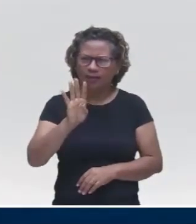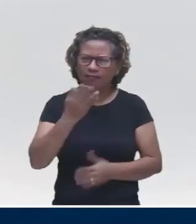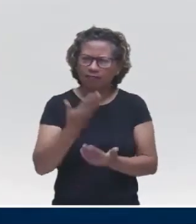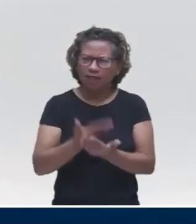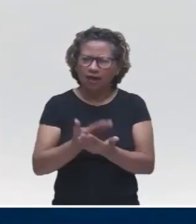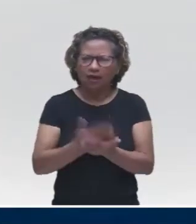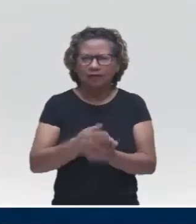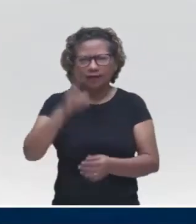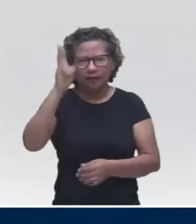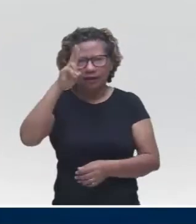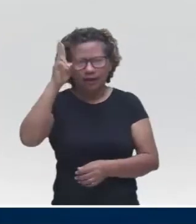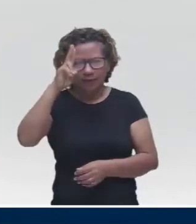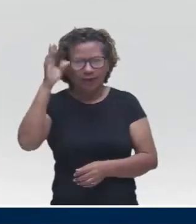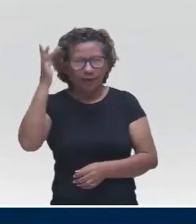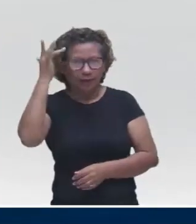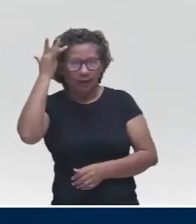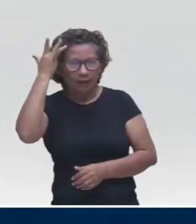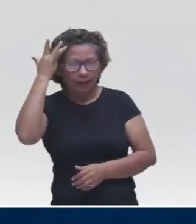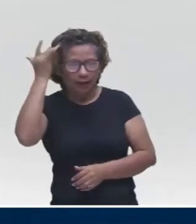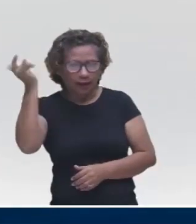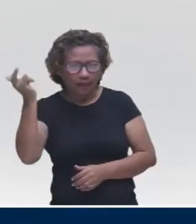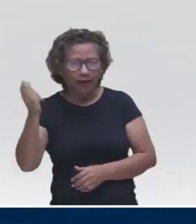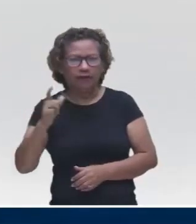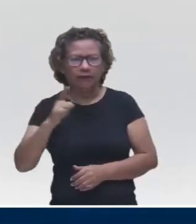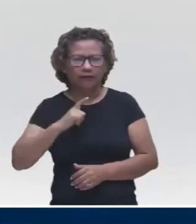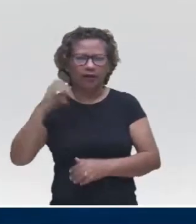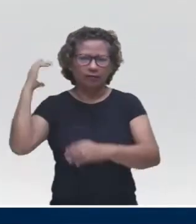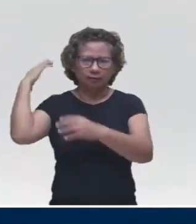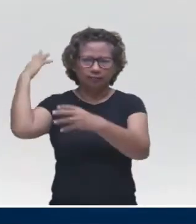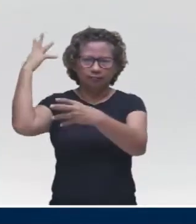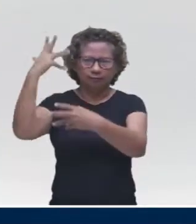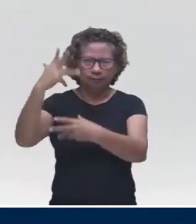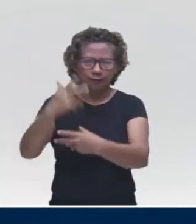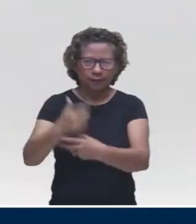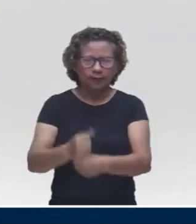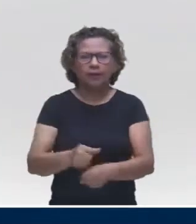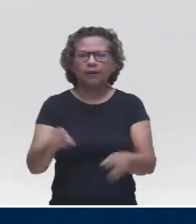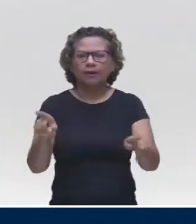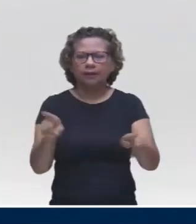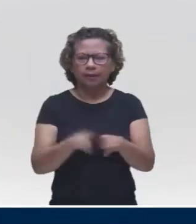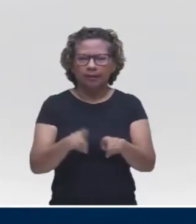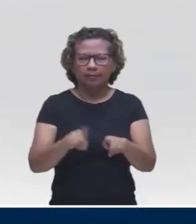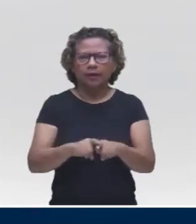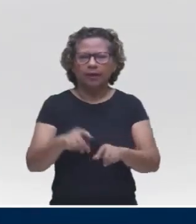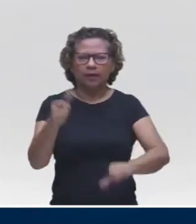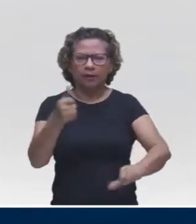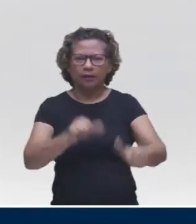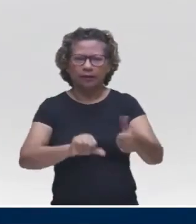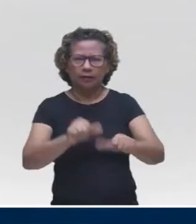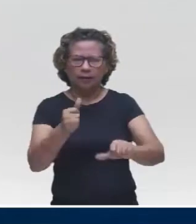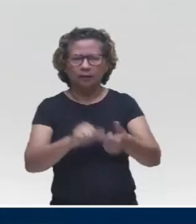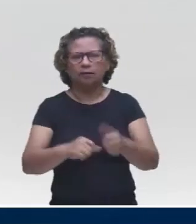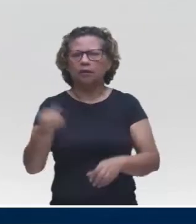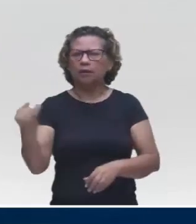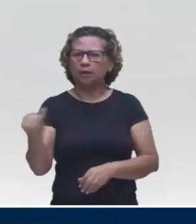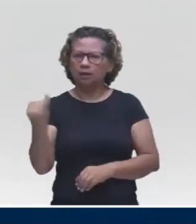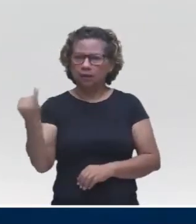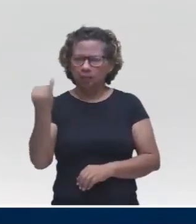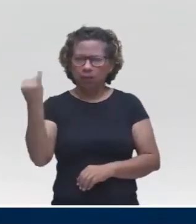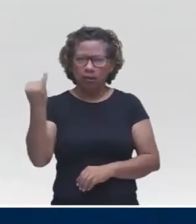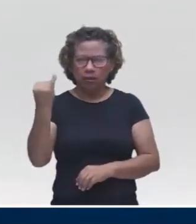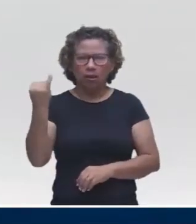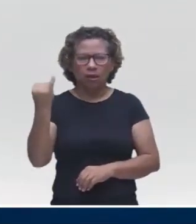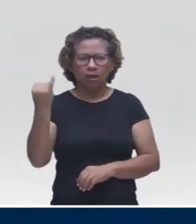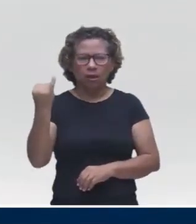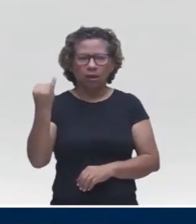que amanhã nós teremos a nossa revisão e nossa avaliação. Portanto, é importantíssimo que estejam todos cedos